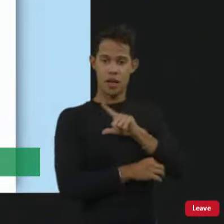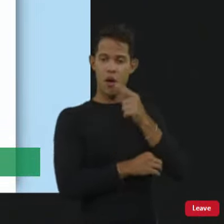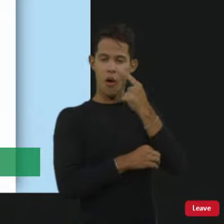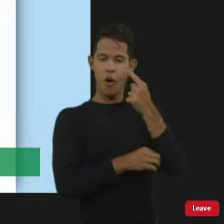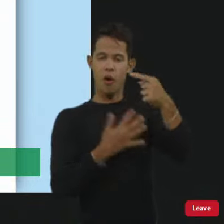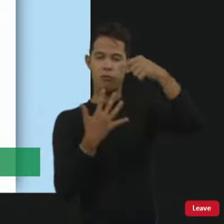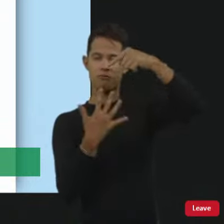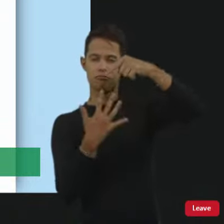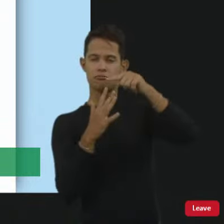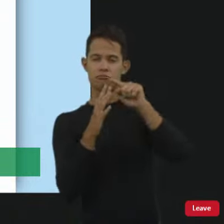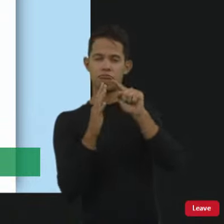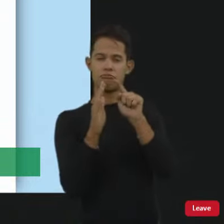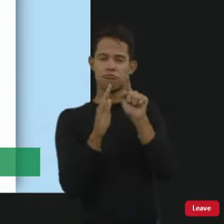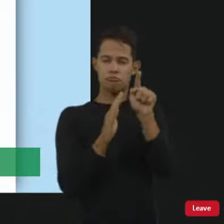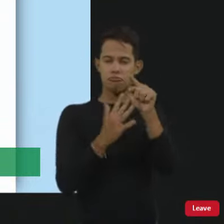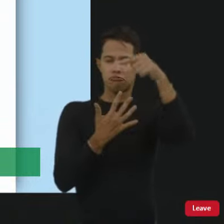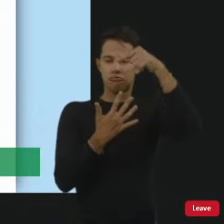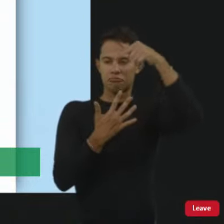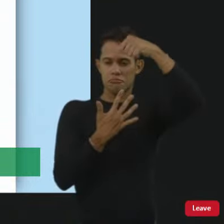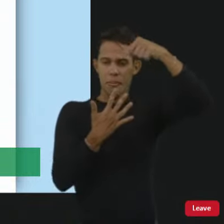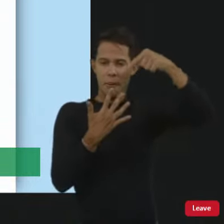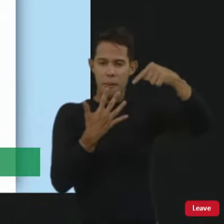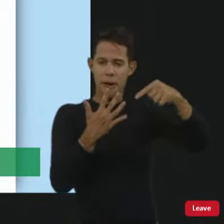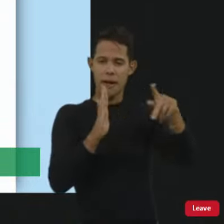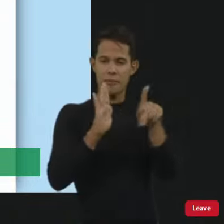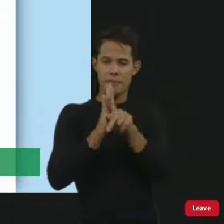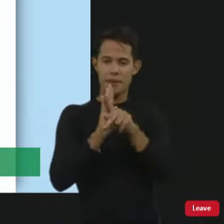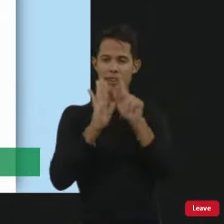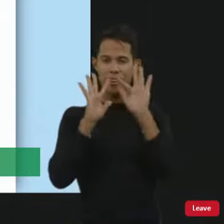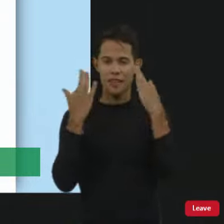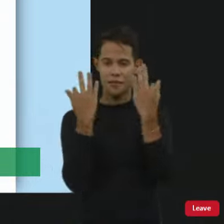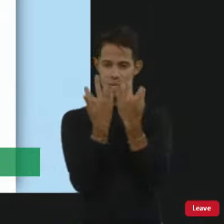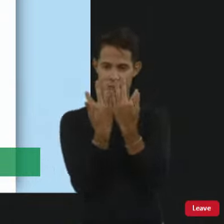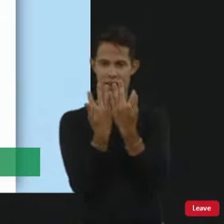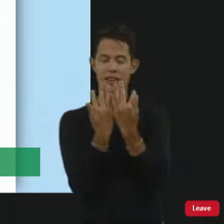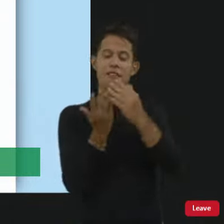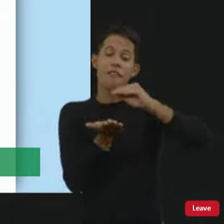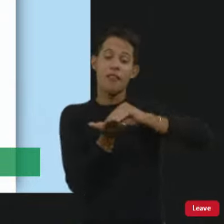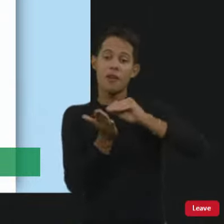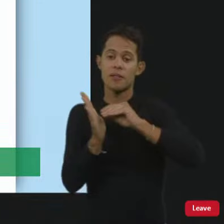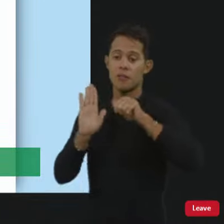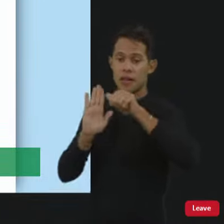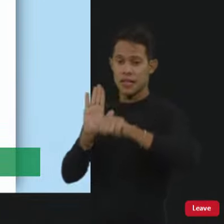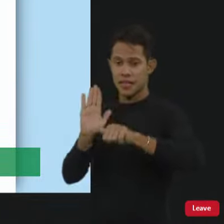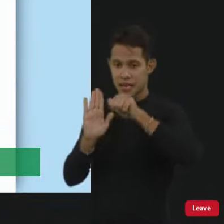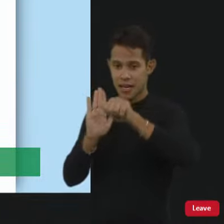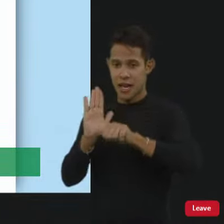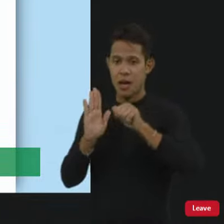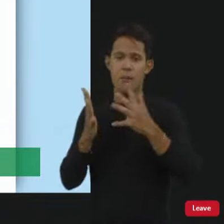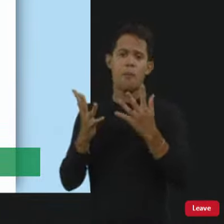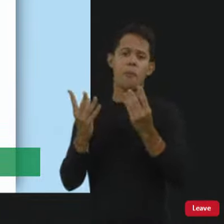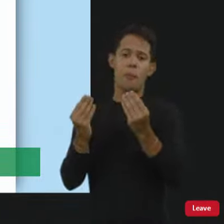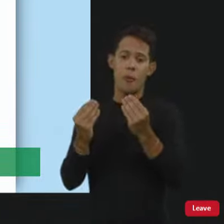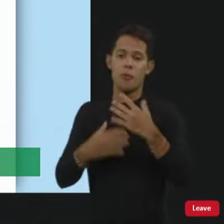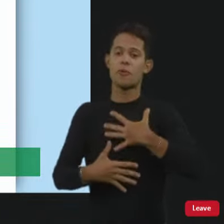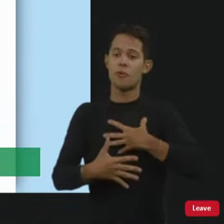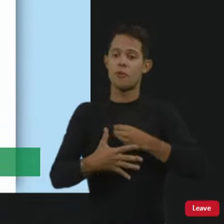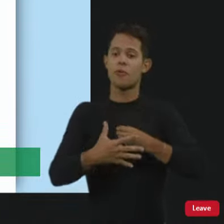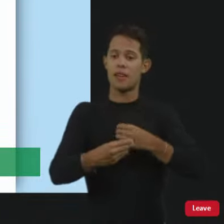família, que, na verdade, está desatualizado aqui. Muitos deles já tiveram filhos, infelizmente, alguns com